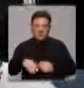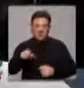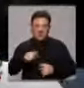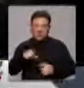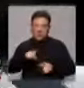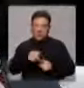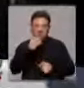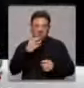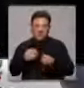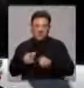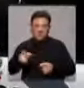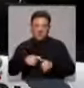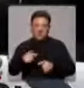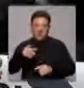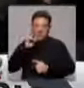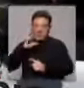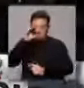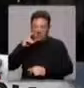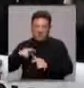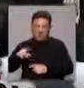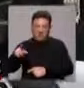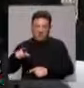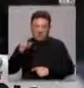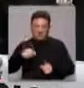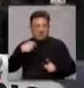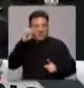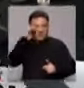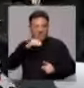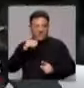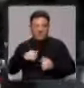Aqueles quatro, desde a Ministra das Finanças, Presidente da República,